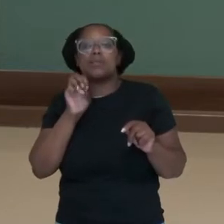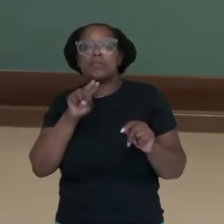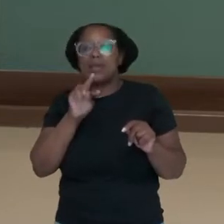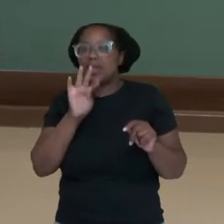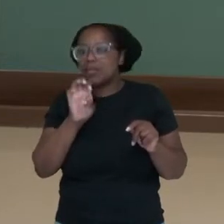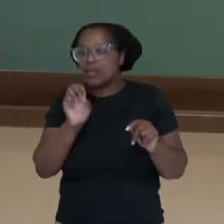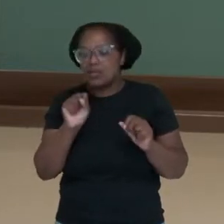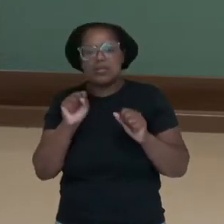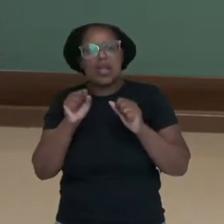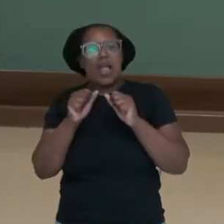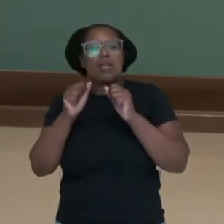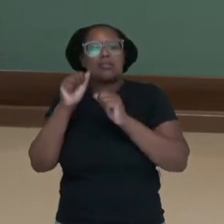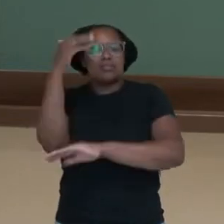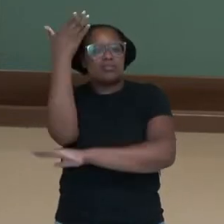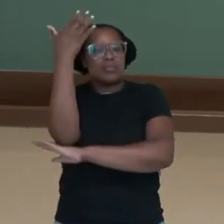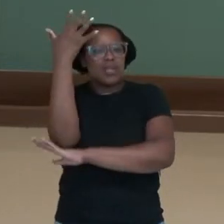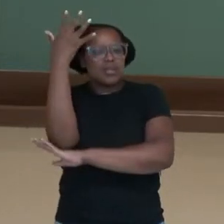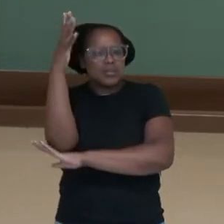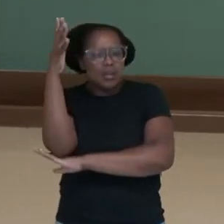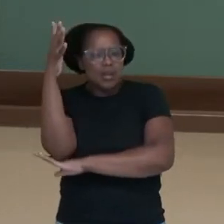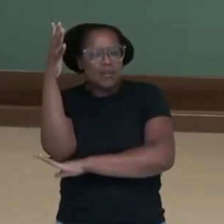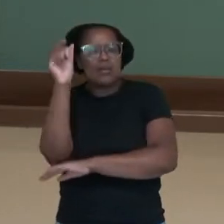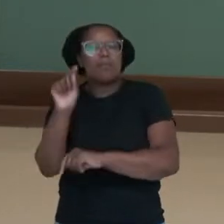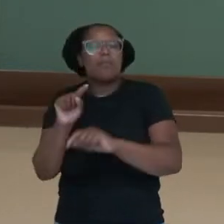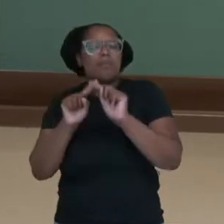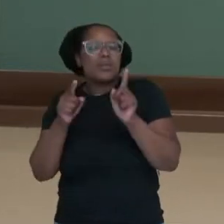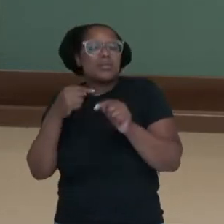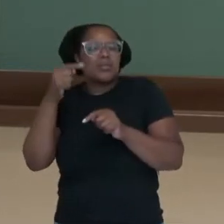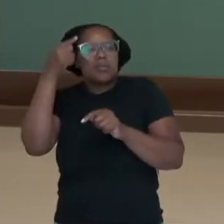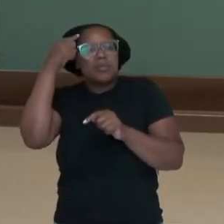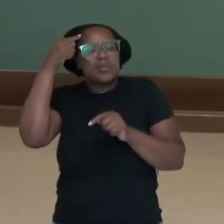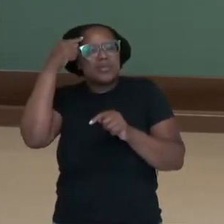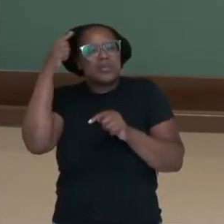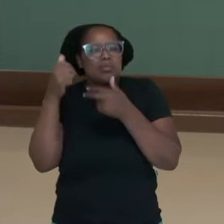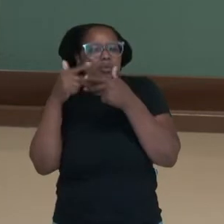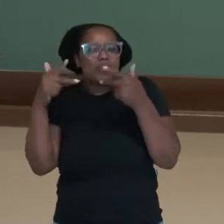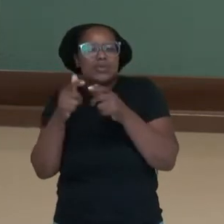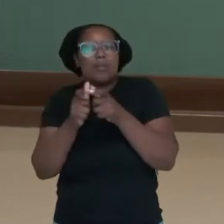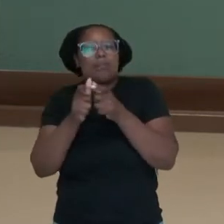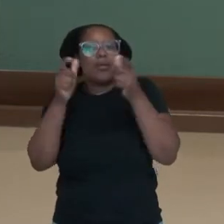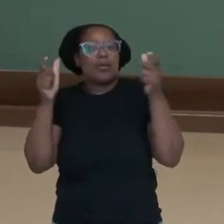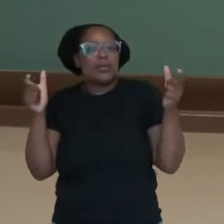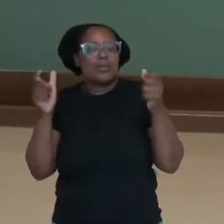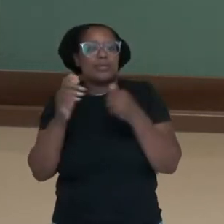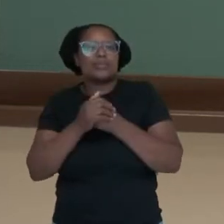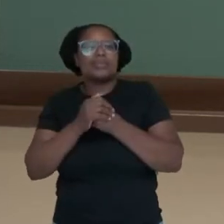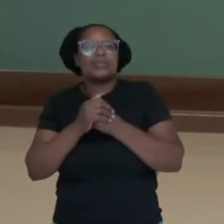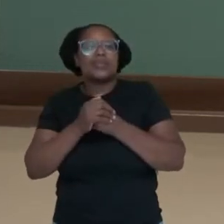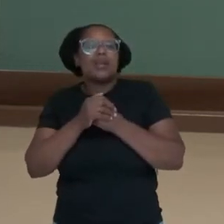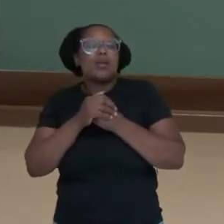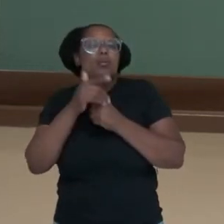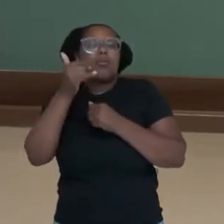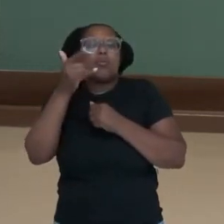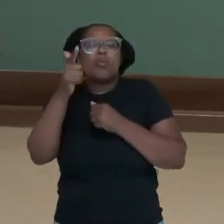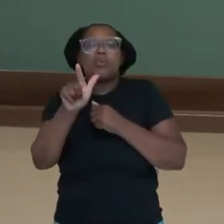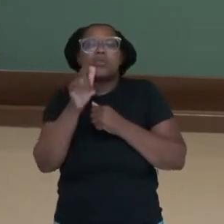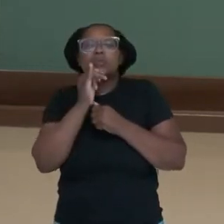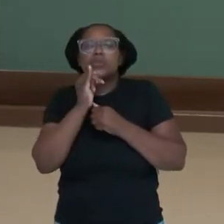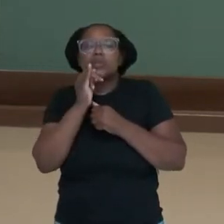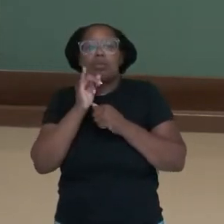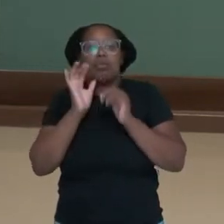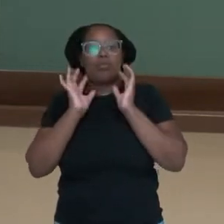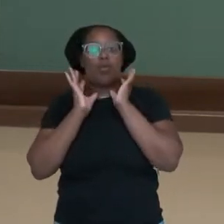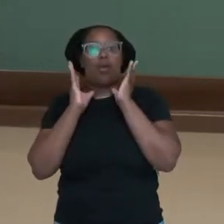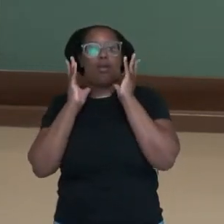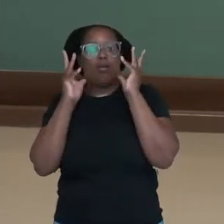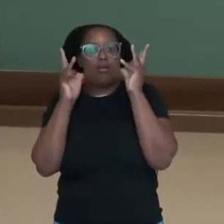para o outro. Mas vamos pensar em algo maior. Vamos pegar o exemplo do